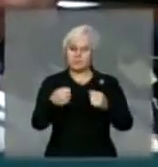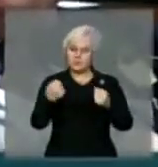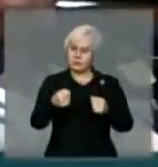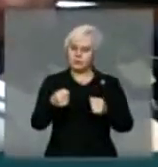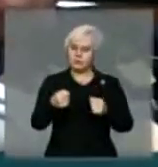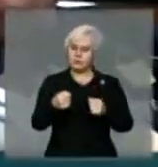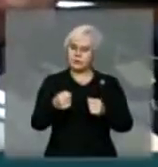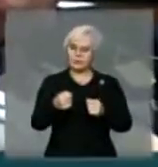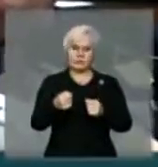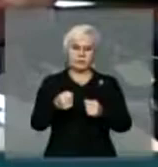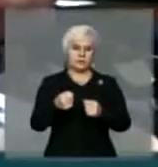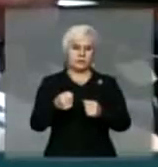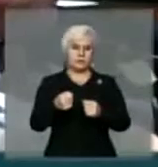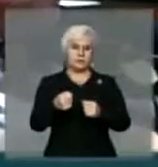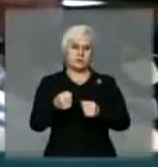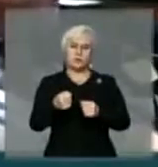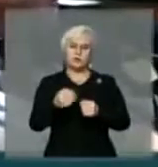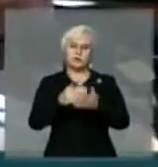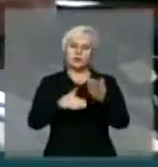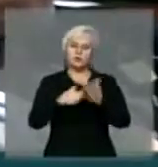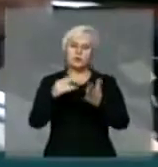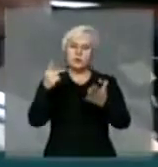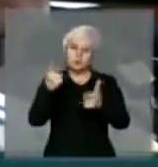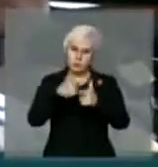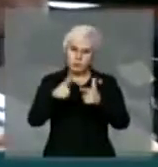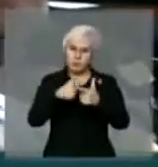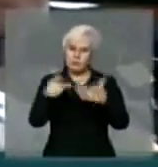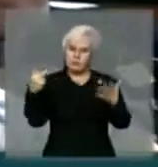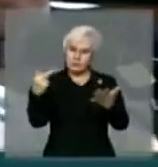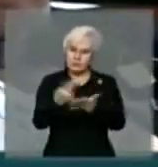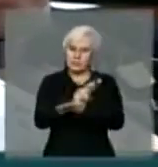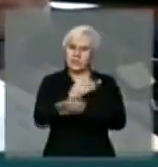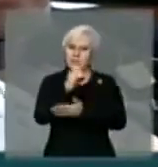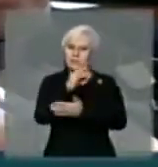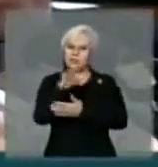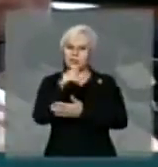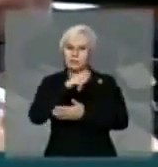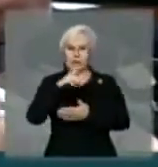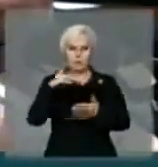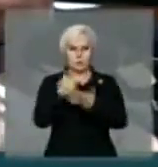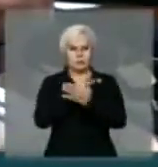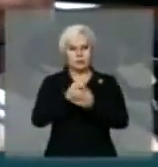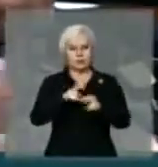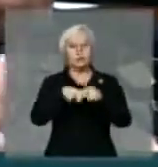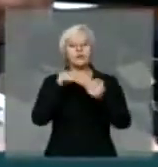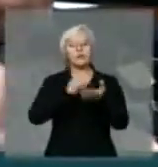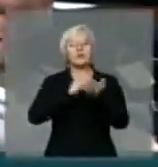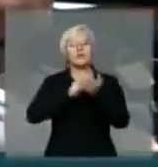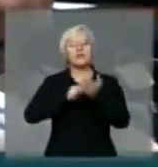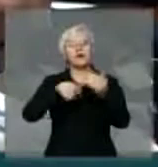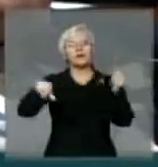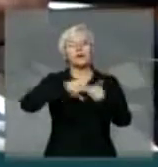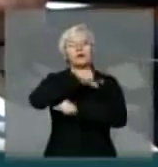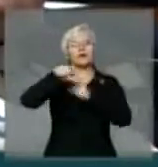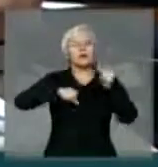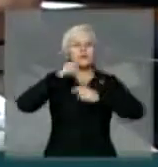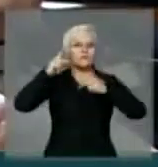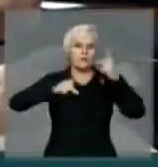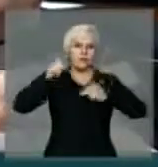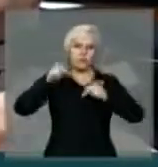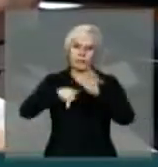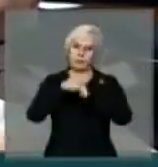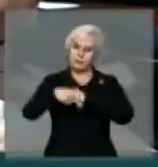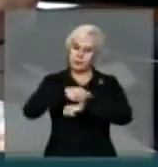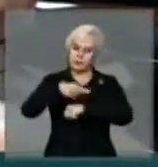medida à ausência de um sistema político que mereça esse termo, esse nome, no sentido para disciplinar as relações entre os poderes,